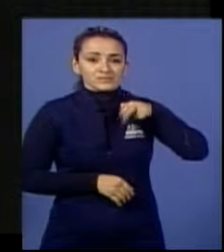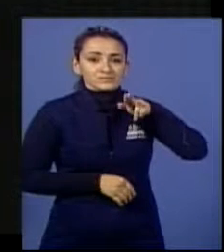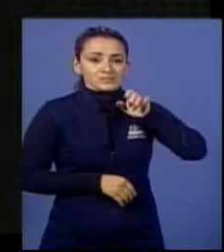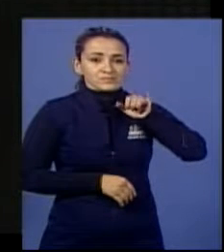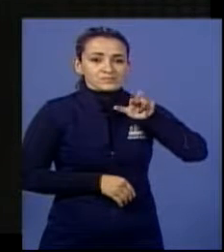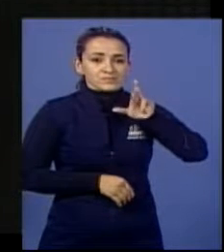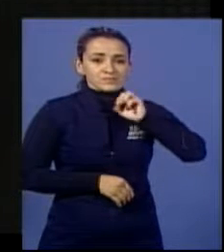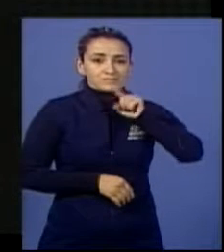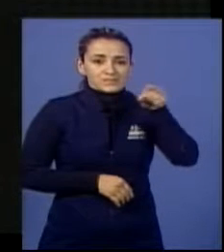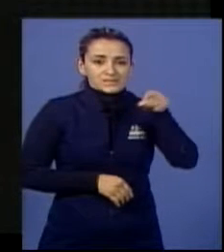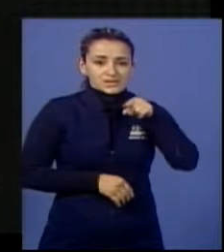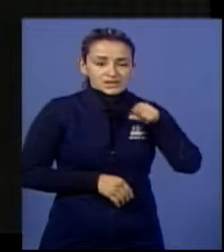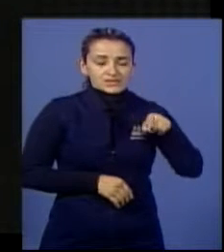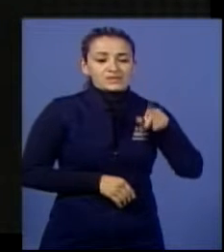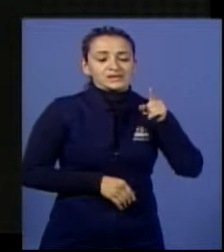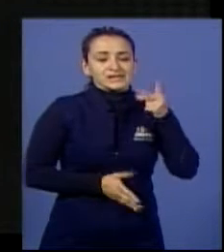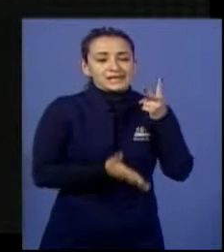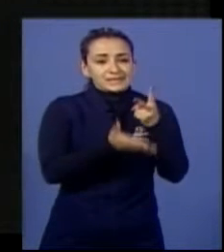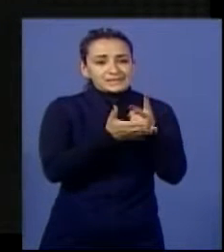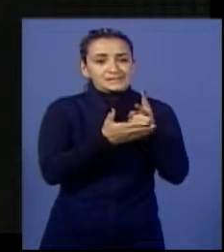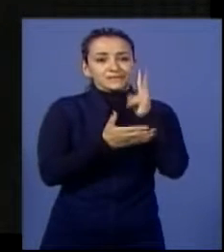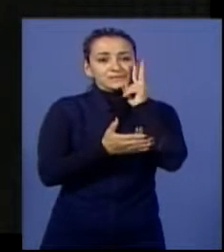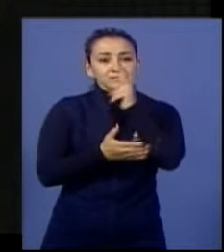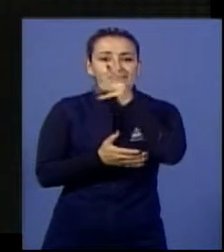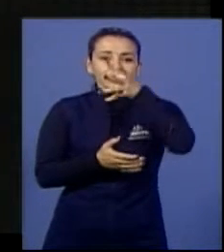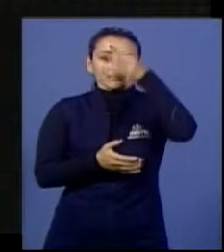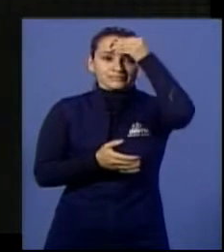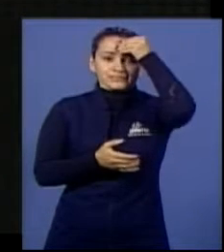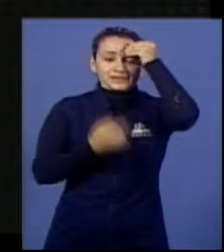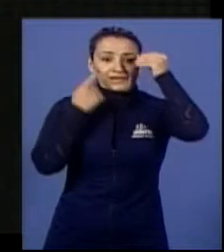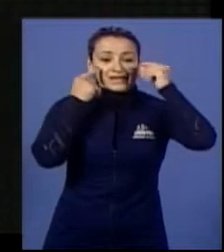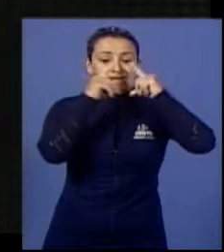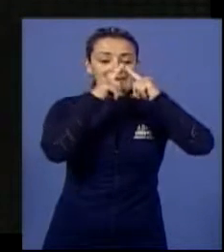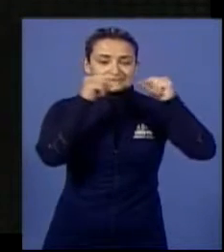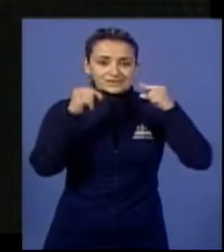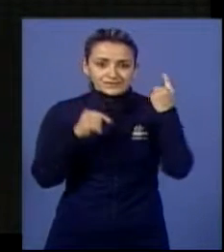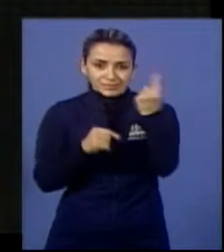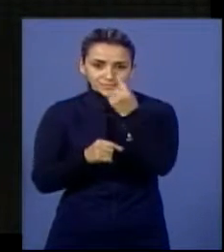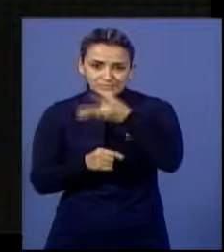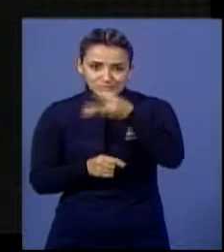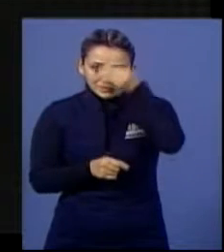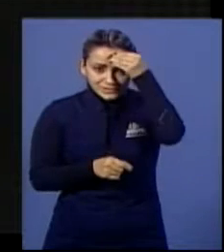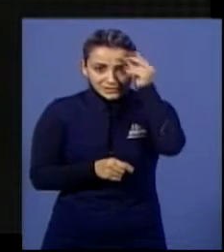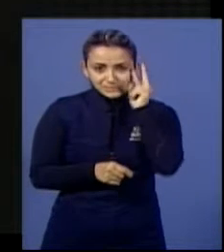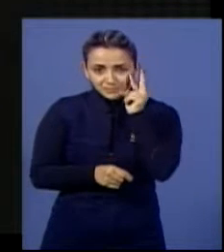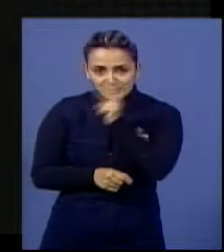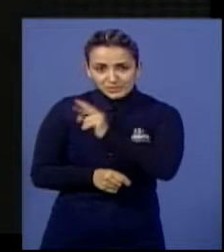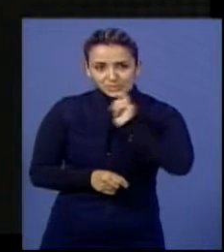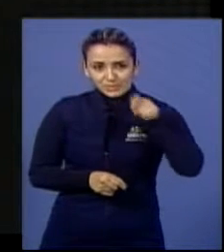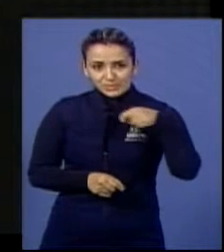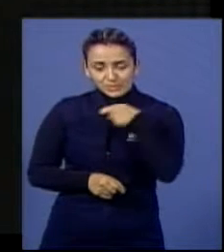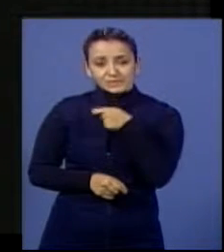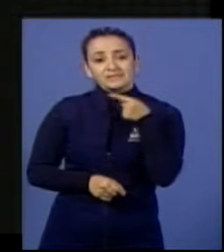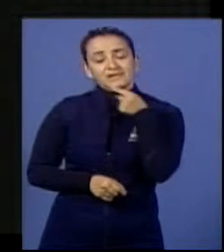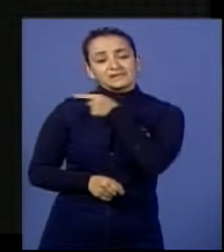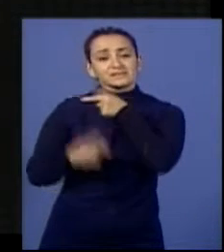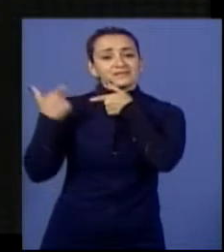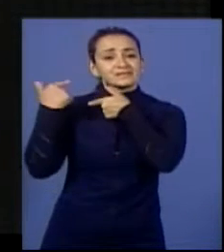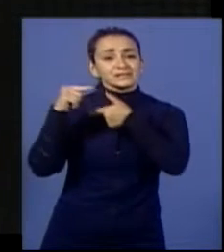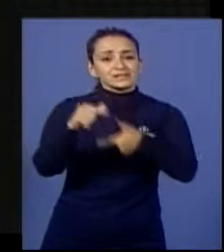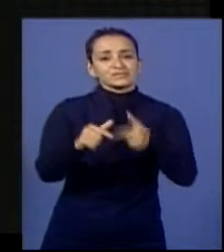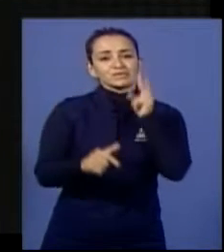uma aula dele, ele levou 50 minutos cantando esse troço aí, e o pessoal decorou, né? Ah, já decoraram? Então não vou ficar mais cantando. Então essa reação aqui é a reação